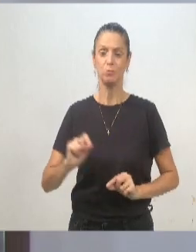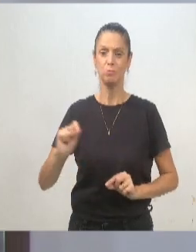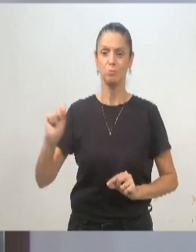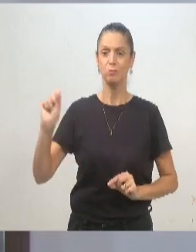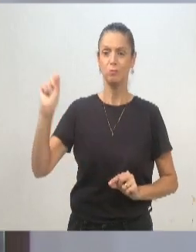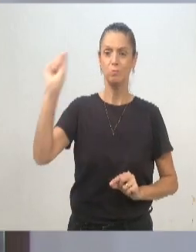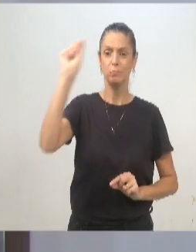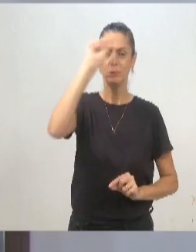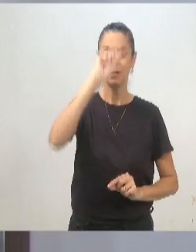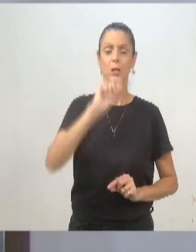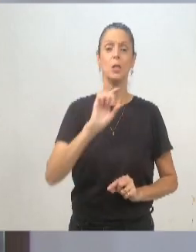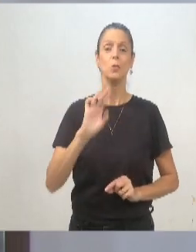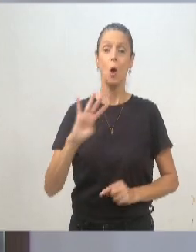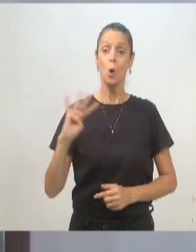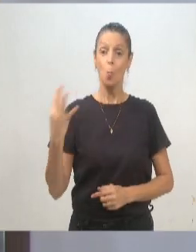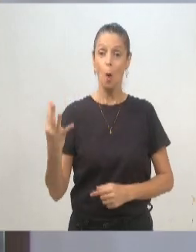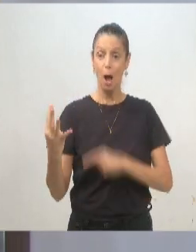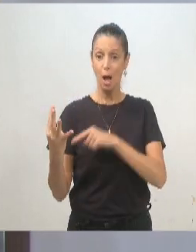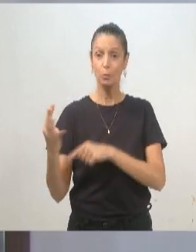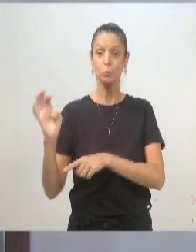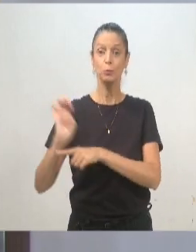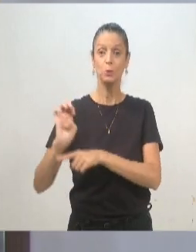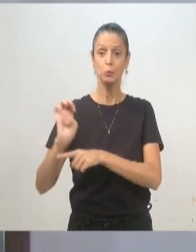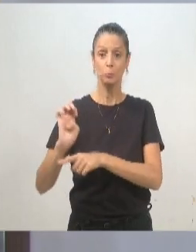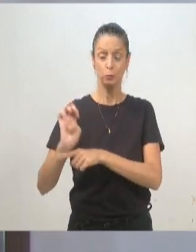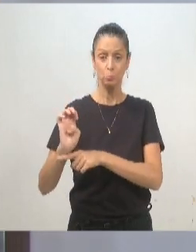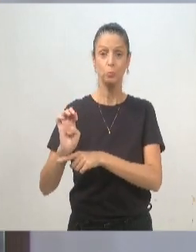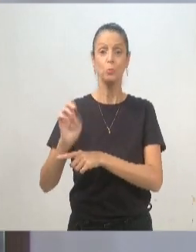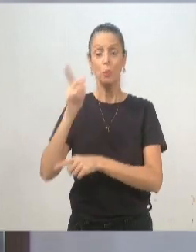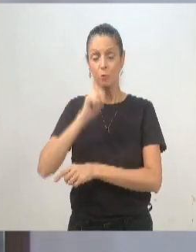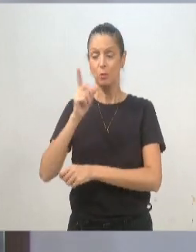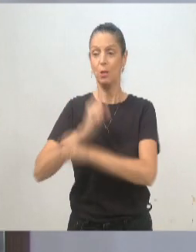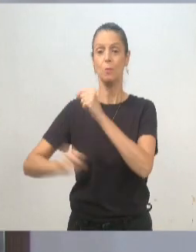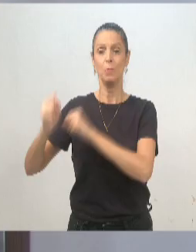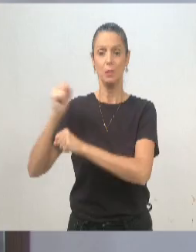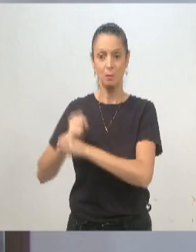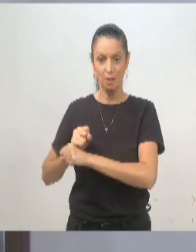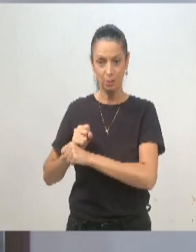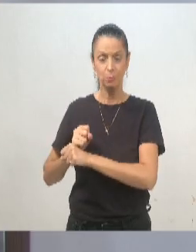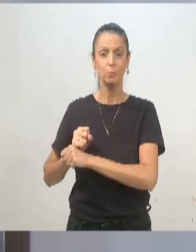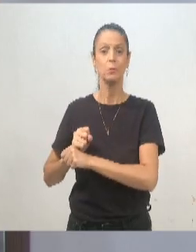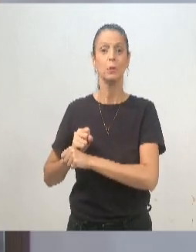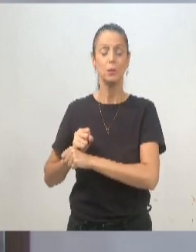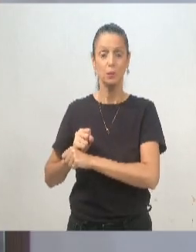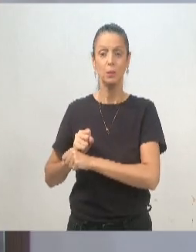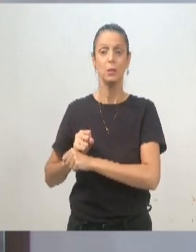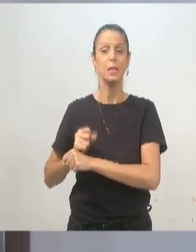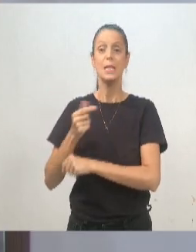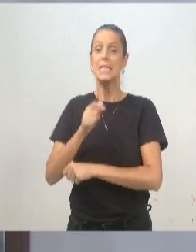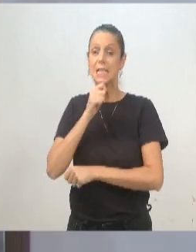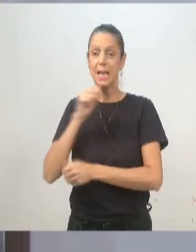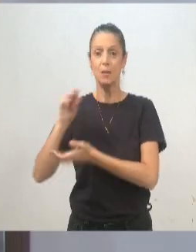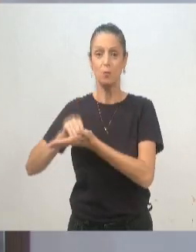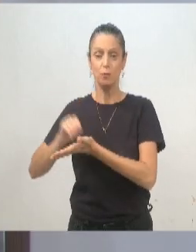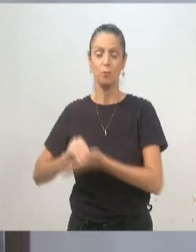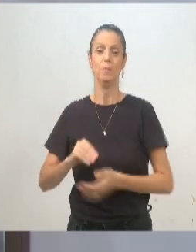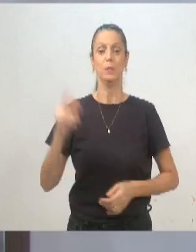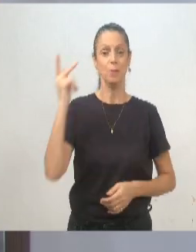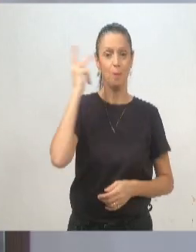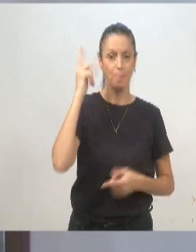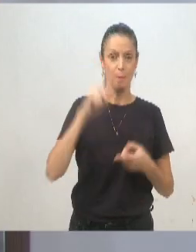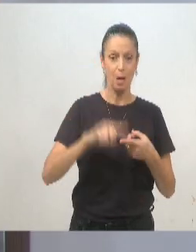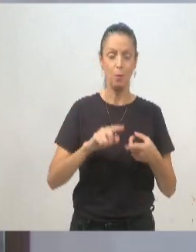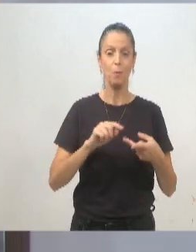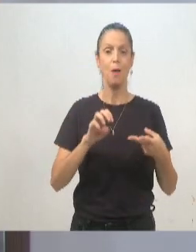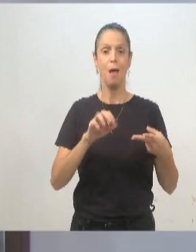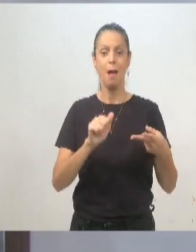federação, apenas 4 estados encerraram o ano de 2024 com superávit fiscal. São Paulo, Amapá, Espírito